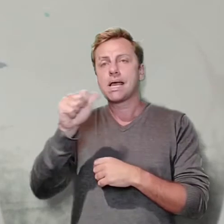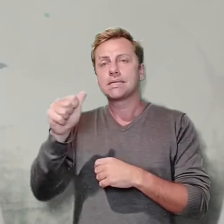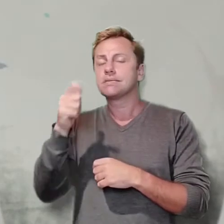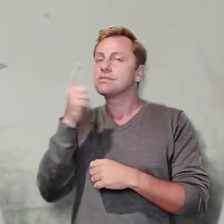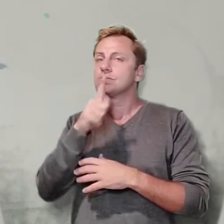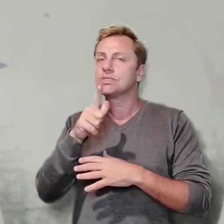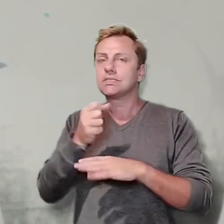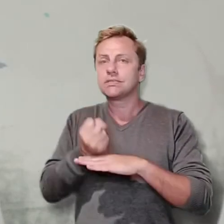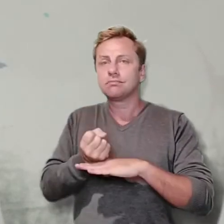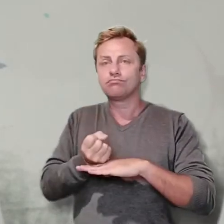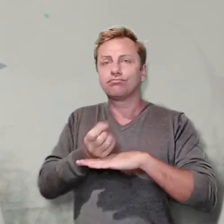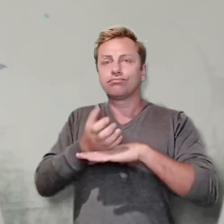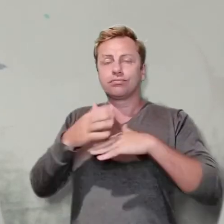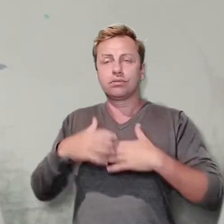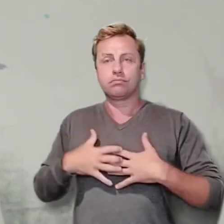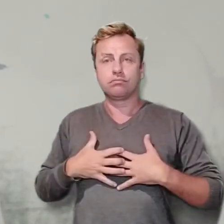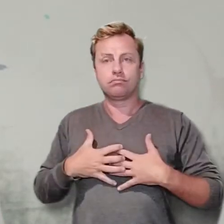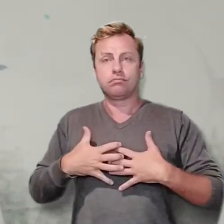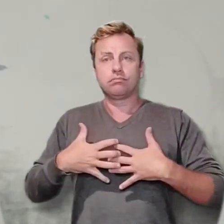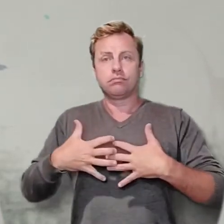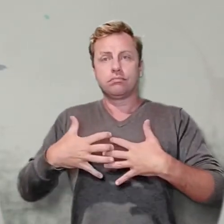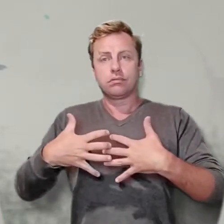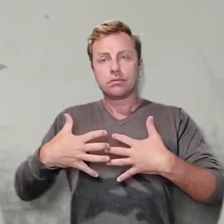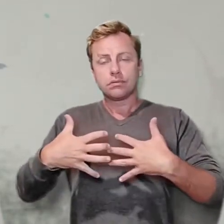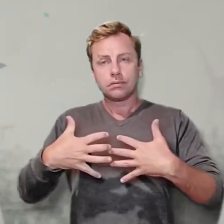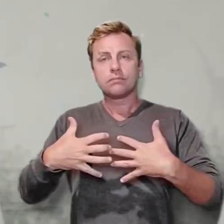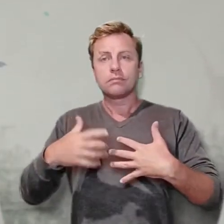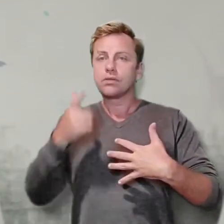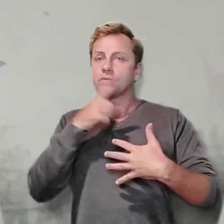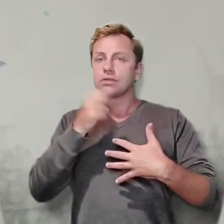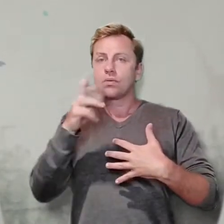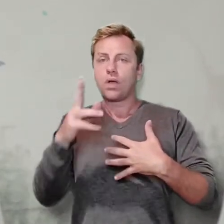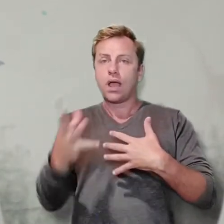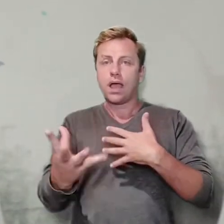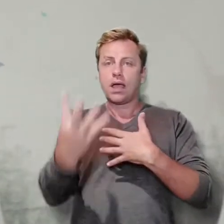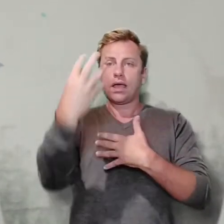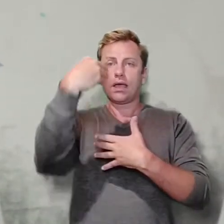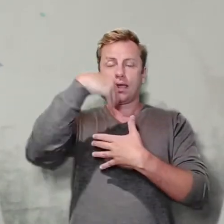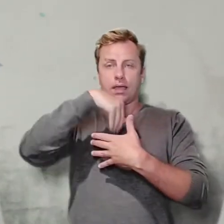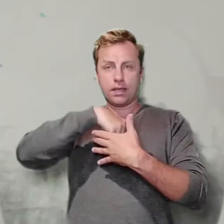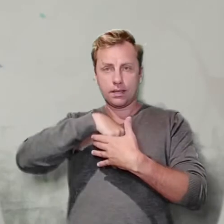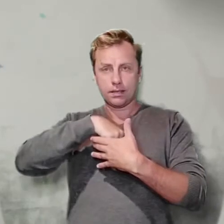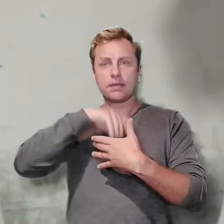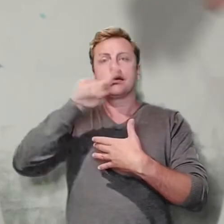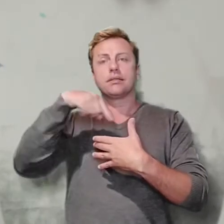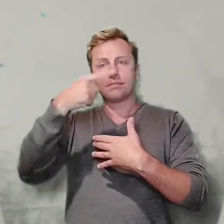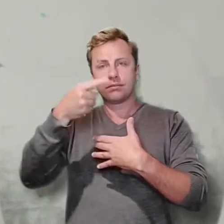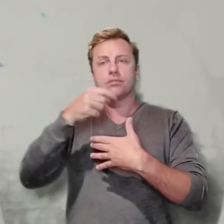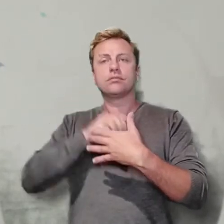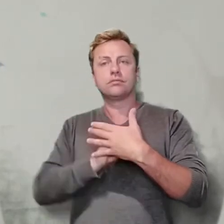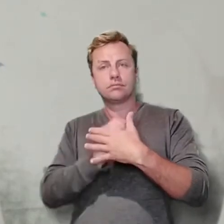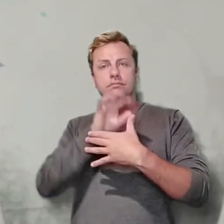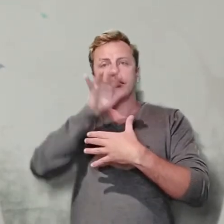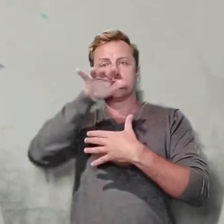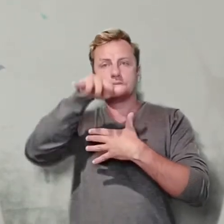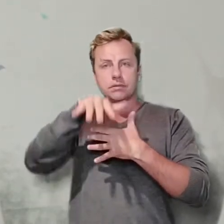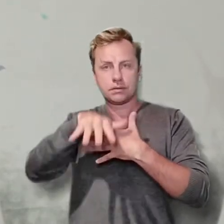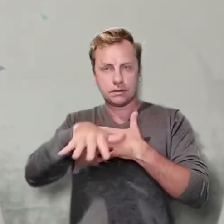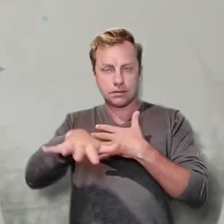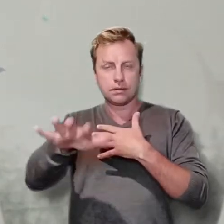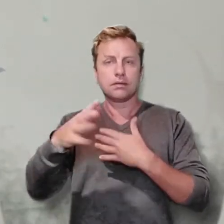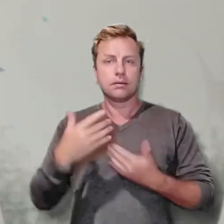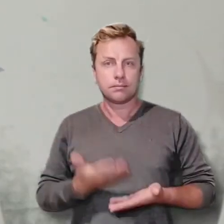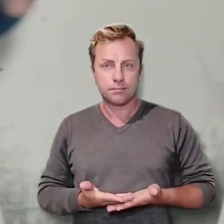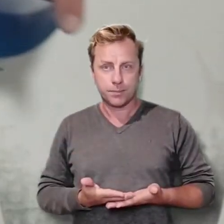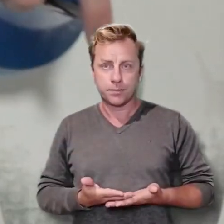para poder expandir o tórax e fazer com que o ar entre e também posteriormente saia